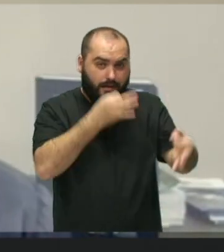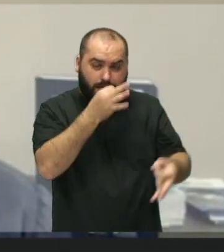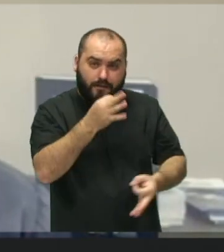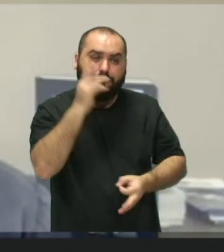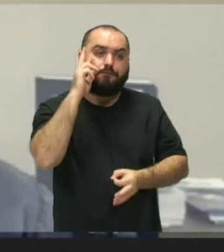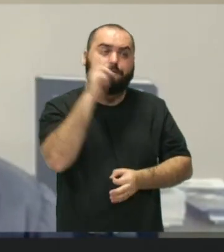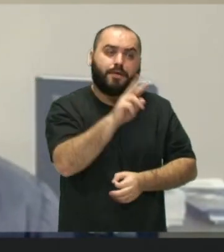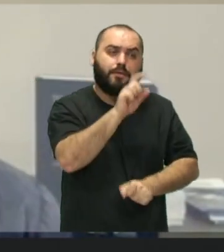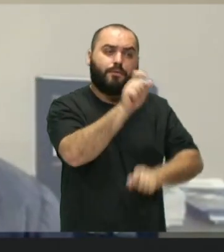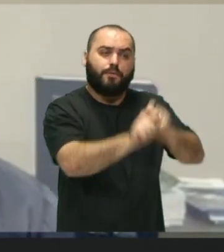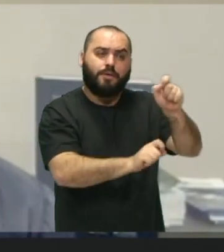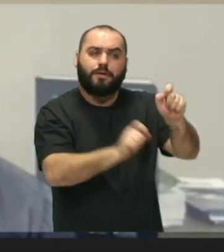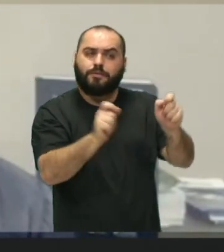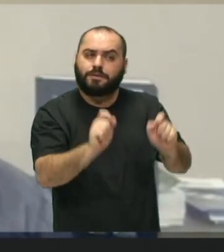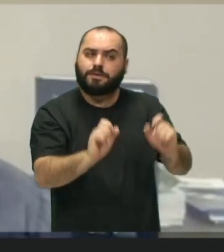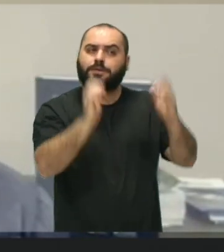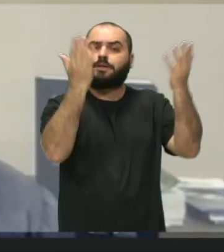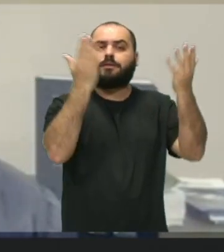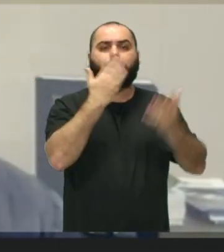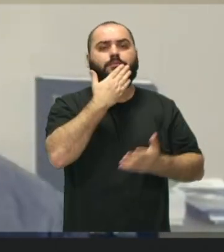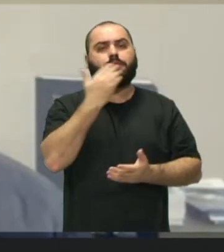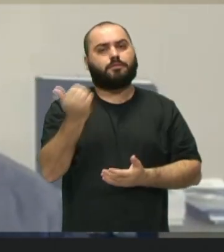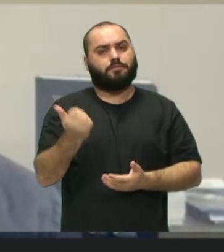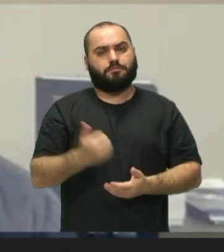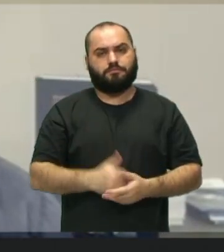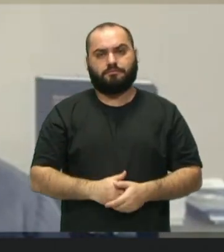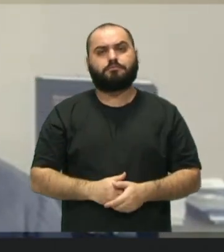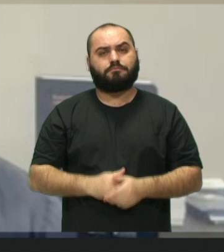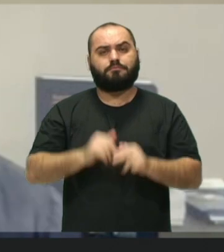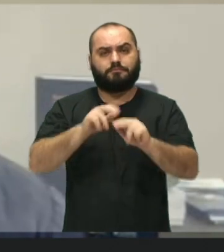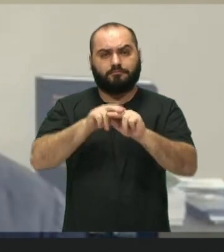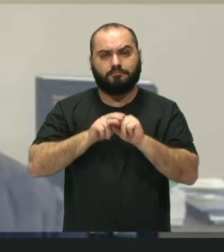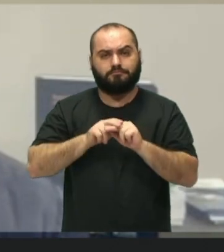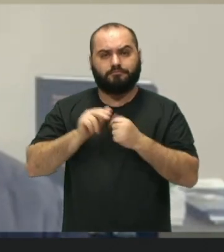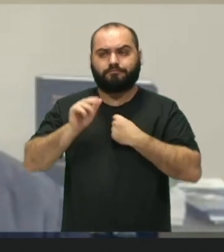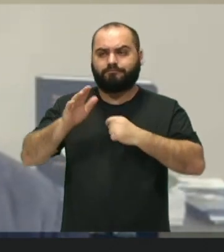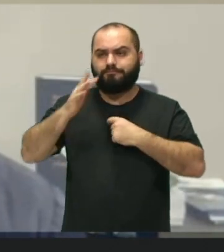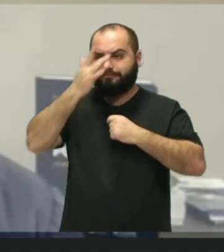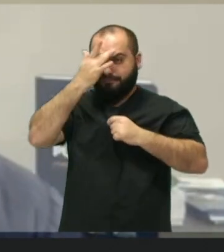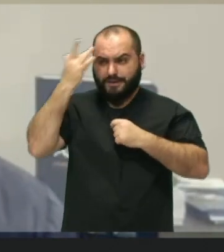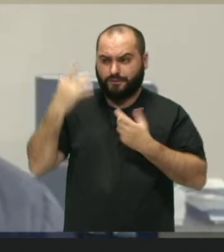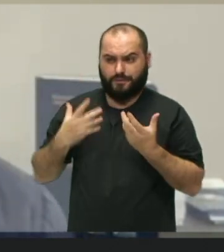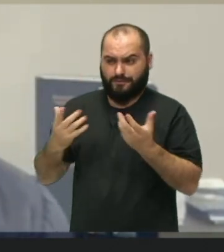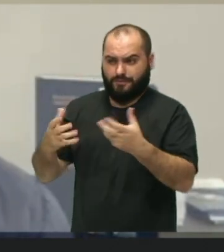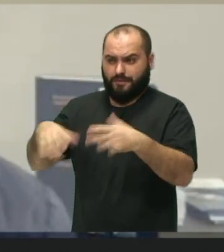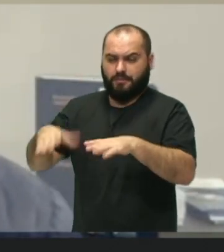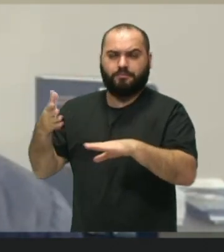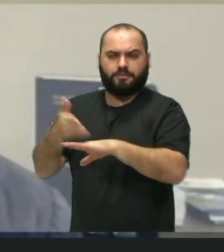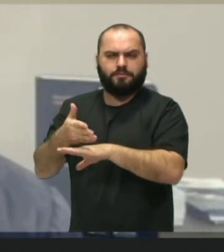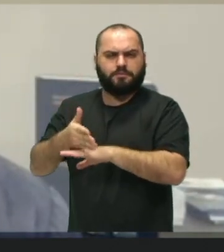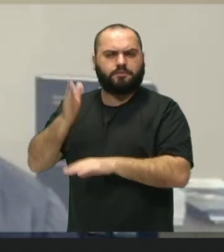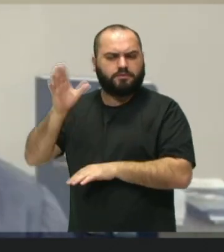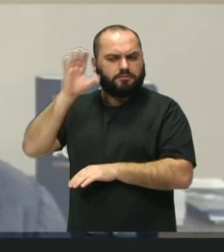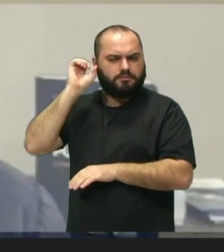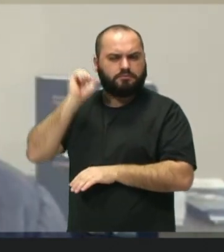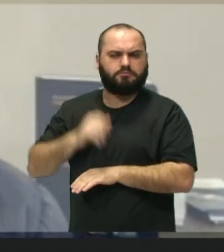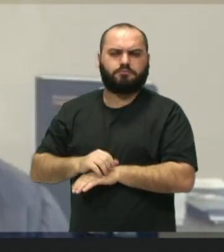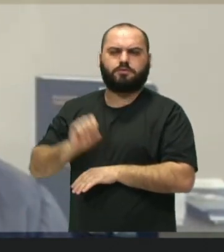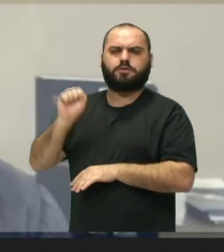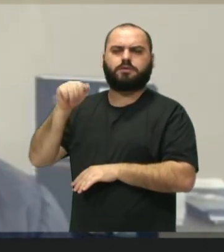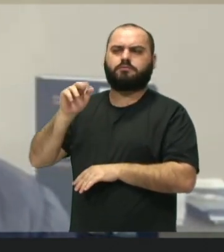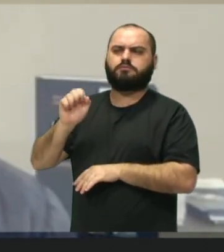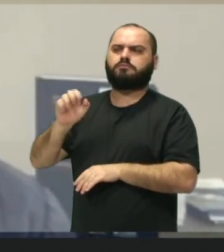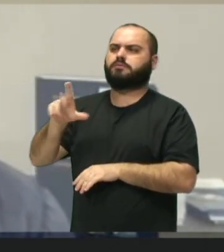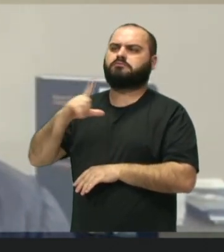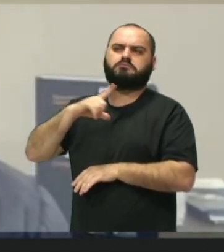no mercado é muito importante. Mais do que isso, Elis, aquele empresário que não quer participar de licitação, eu já ouvi isso. Samuel, eu já tenho uma